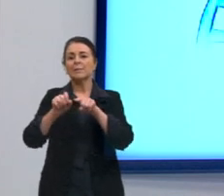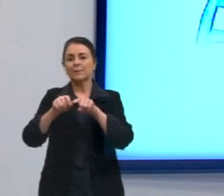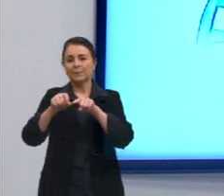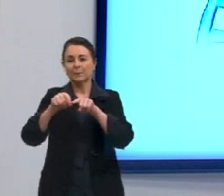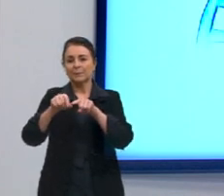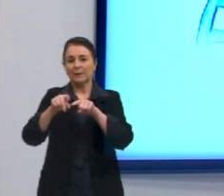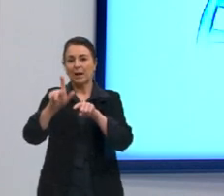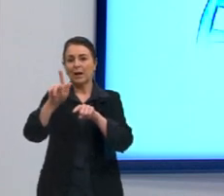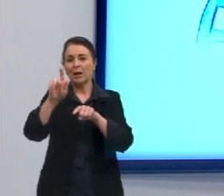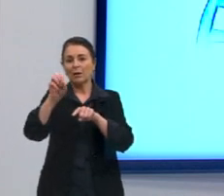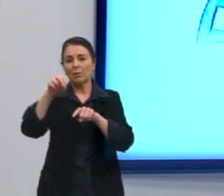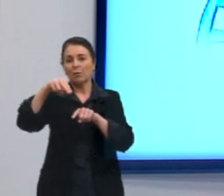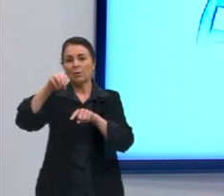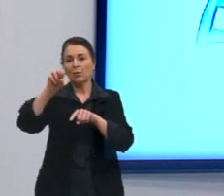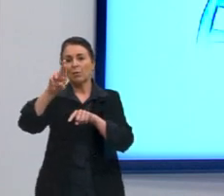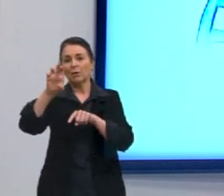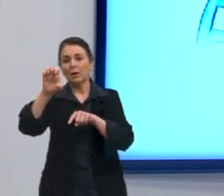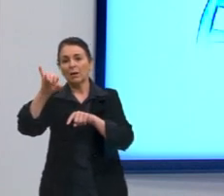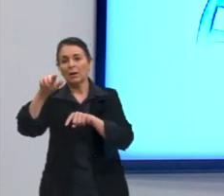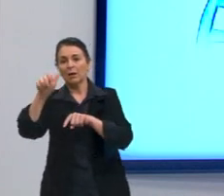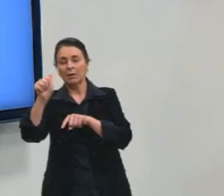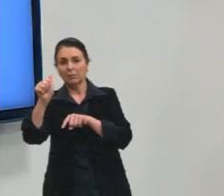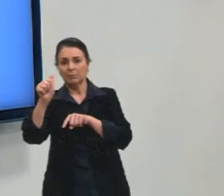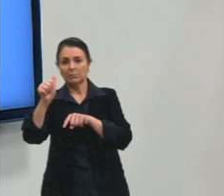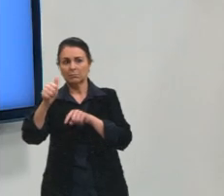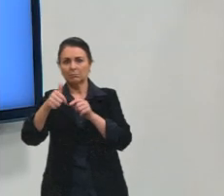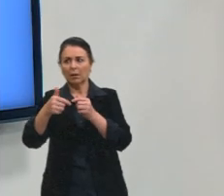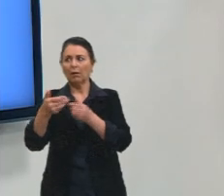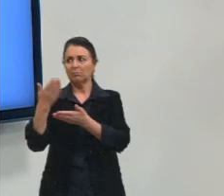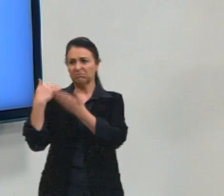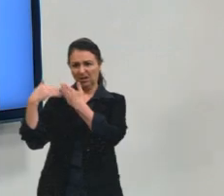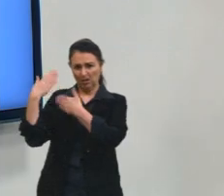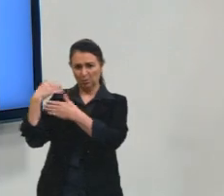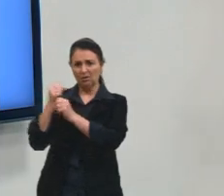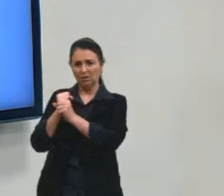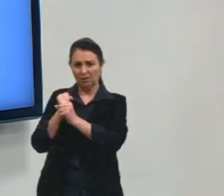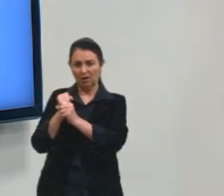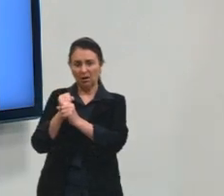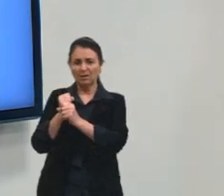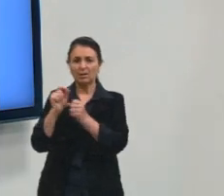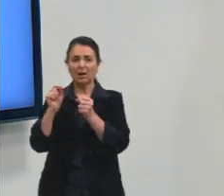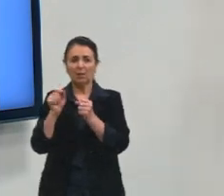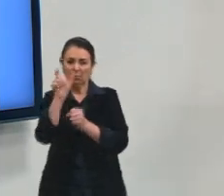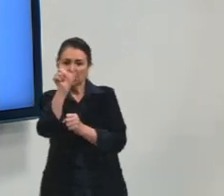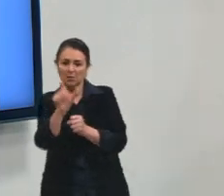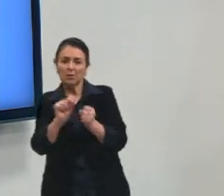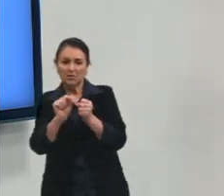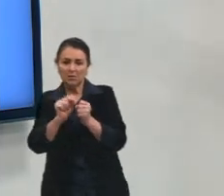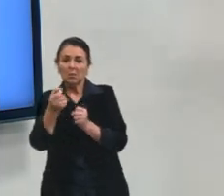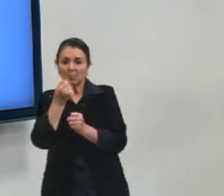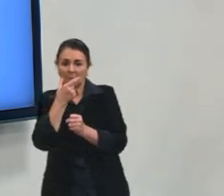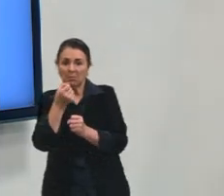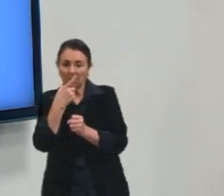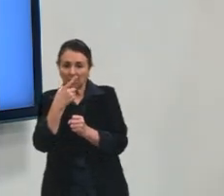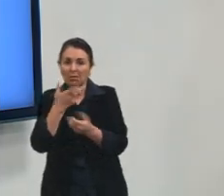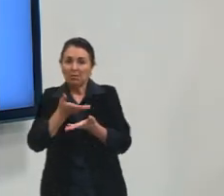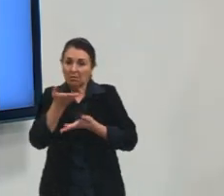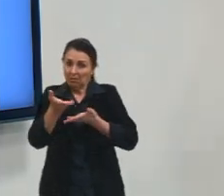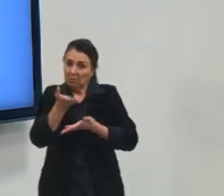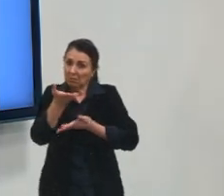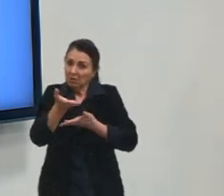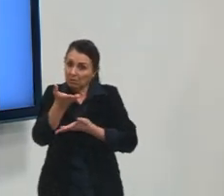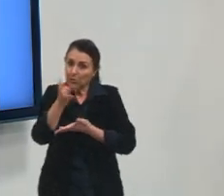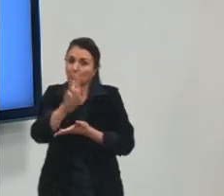antibióticos antigamente a Gonorreia era tratada hálito a pessoa fazia o tratamento com antibióticos